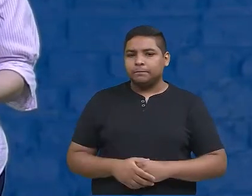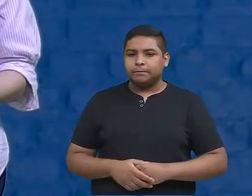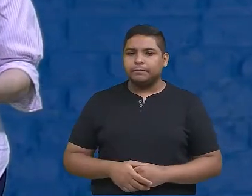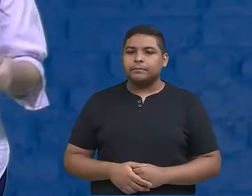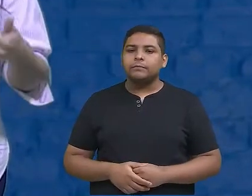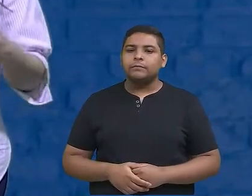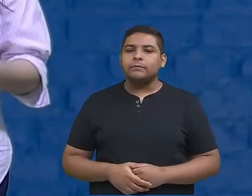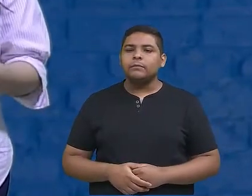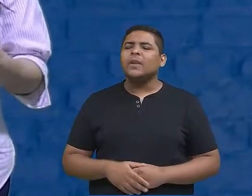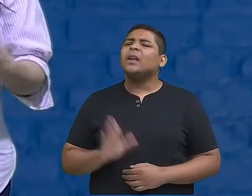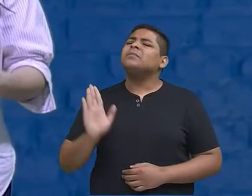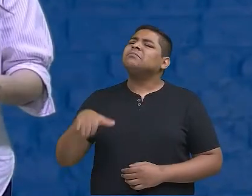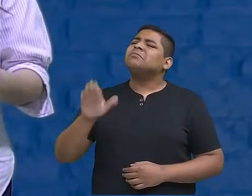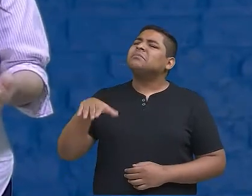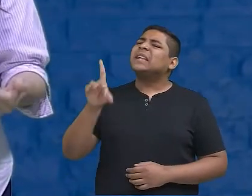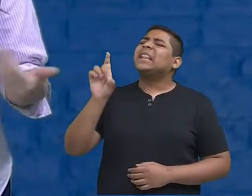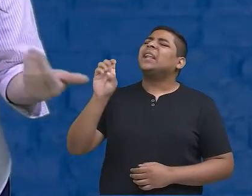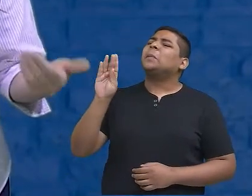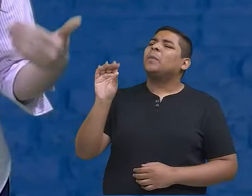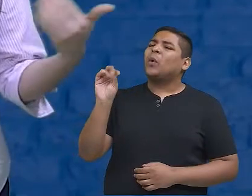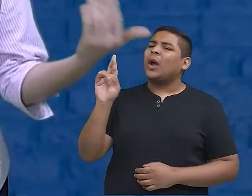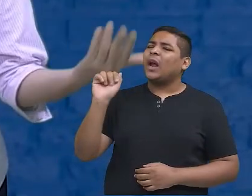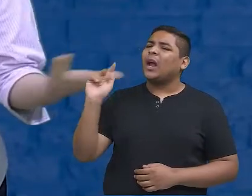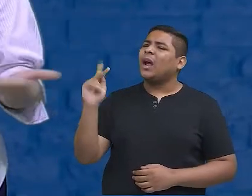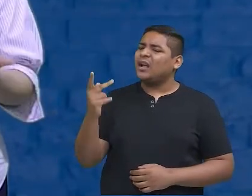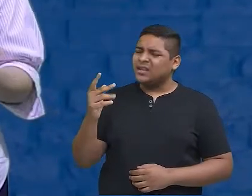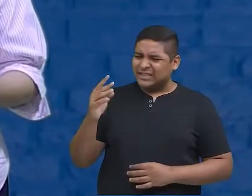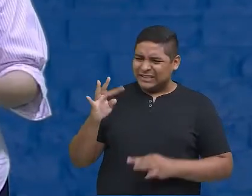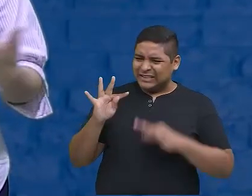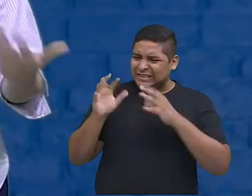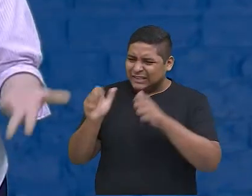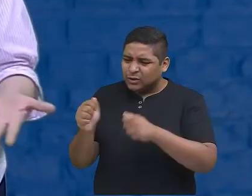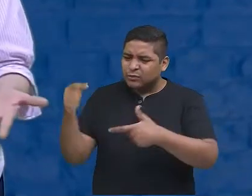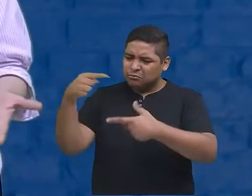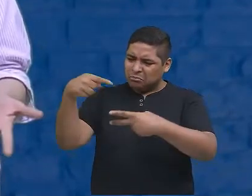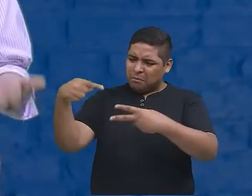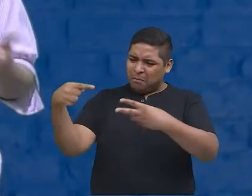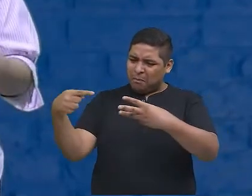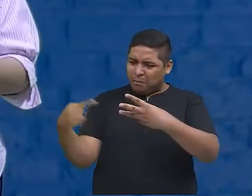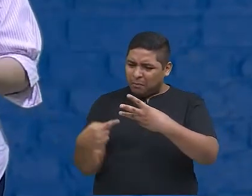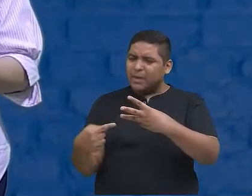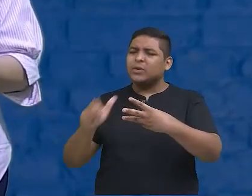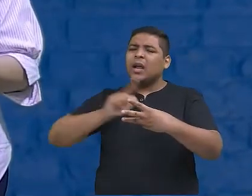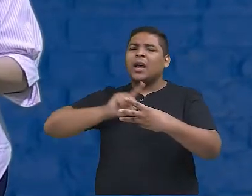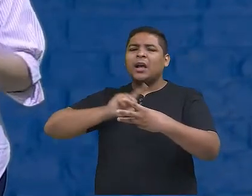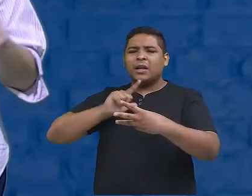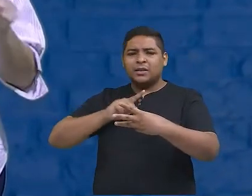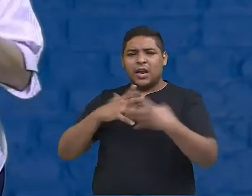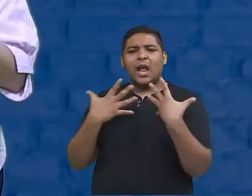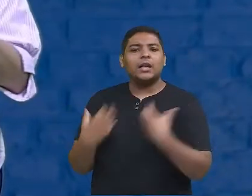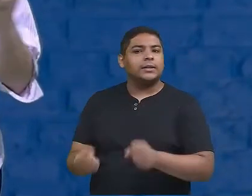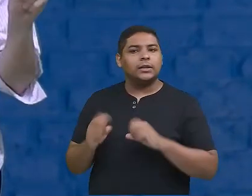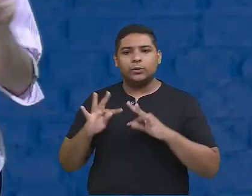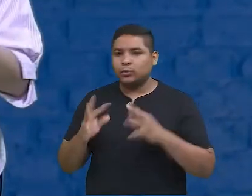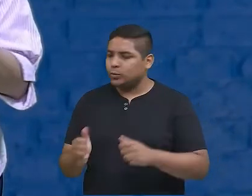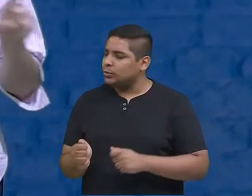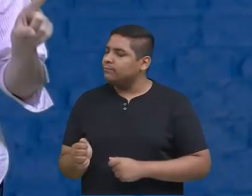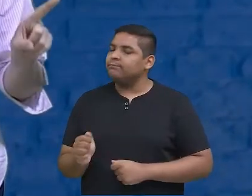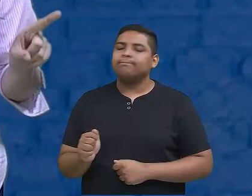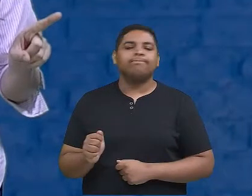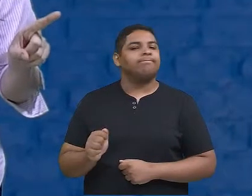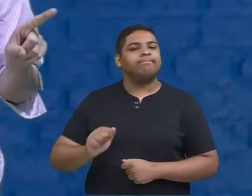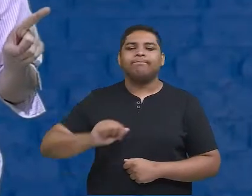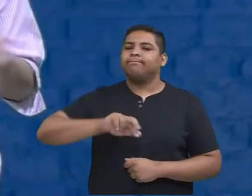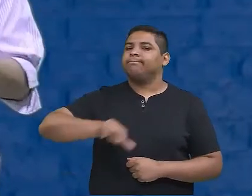Mas, Débora, toda pessoa que tem essas macrocompetências da amabilidade, ela aceita tudo? Ela não aceita